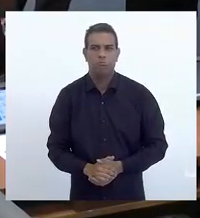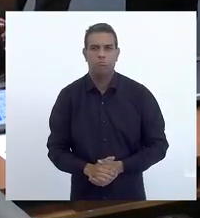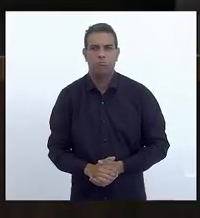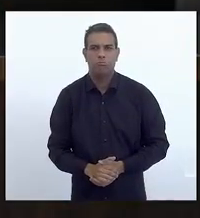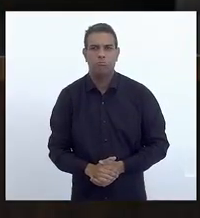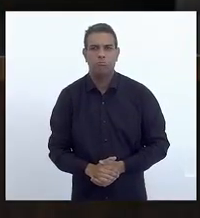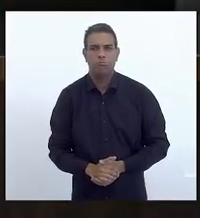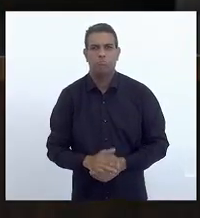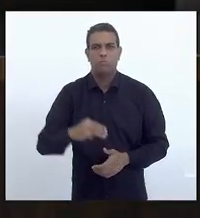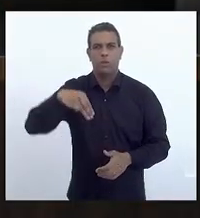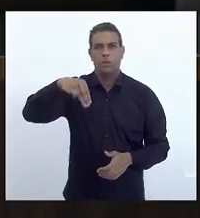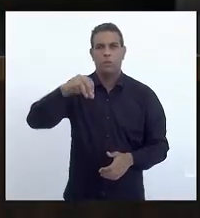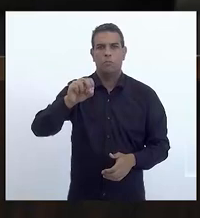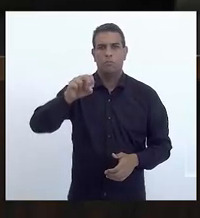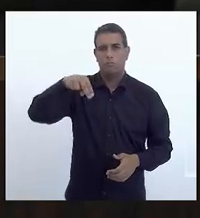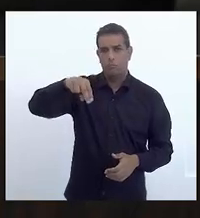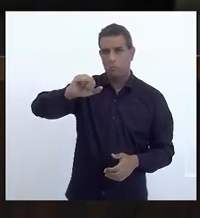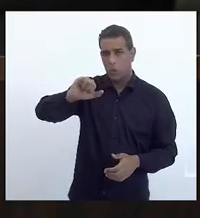Mônica.